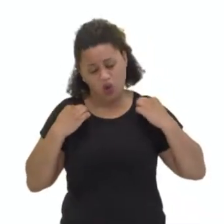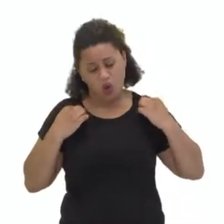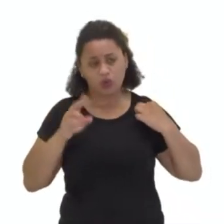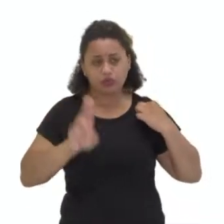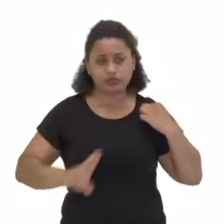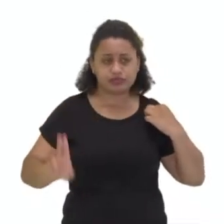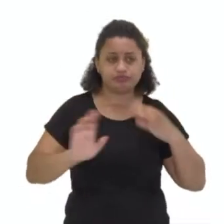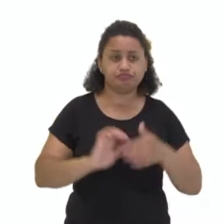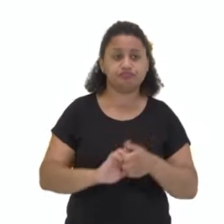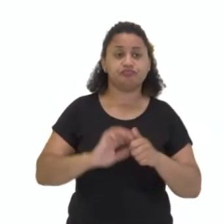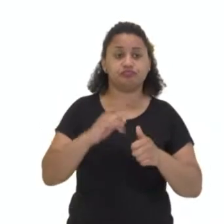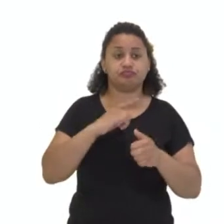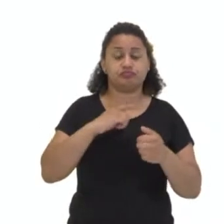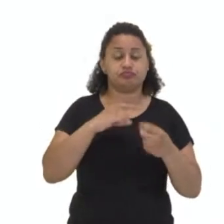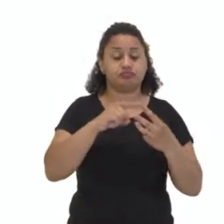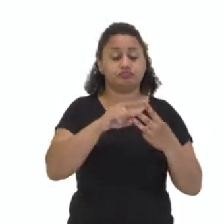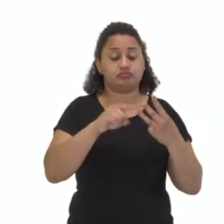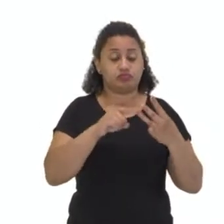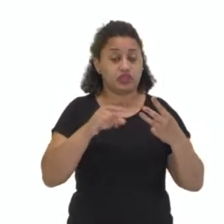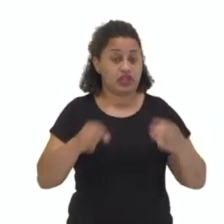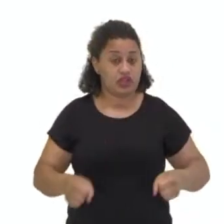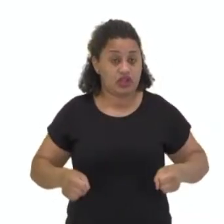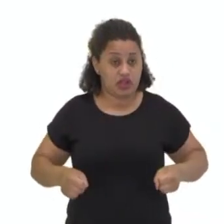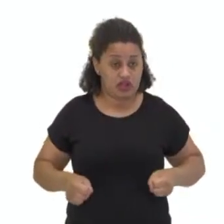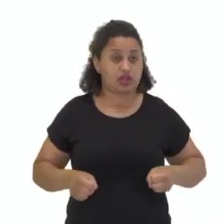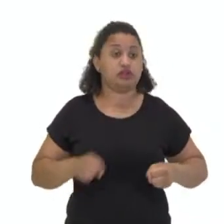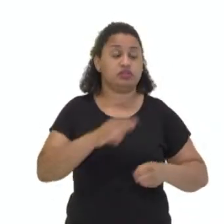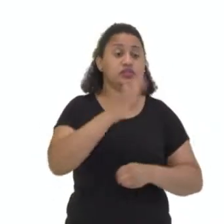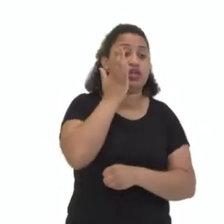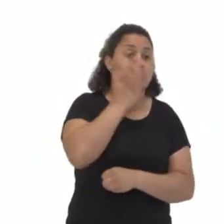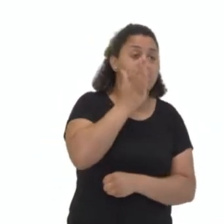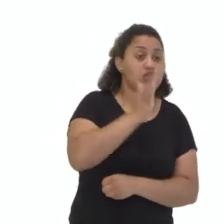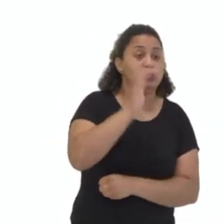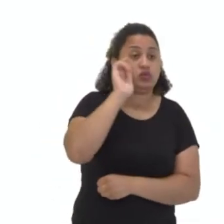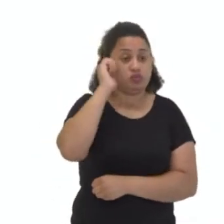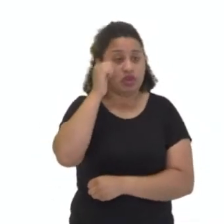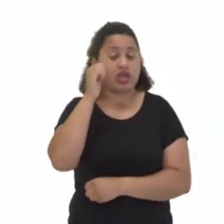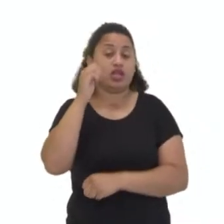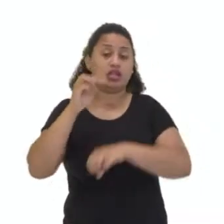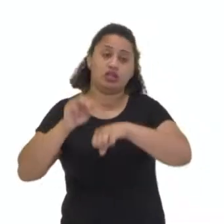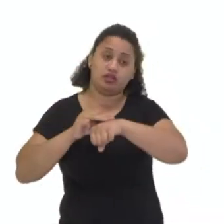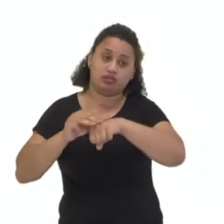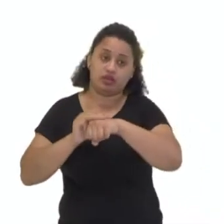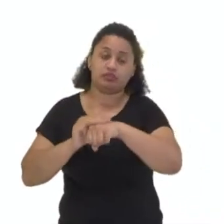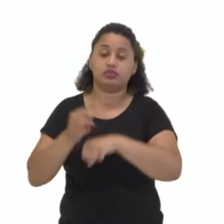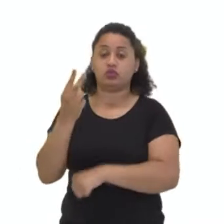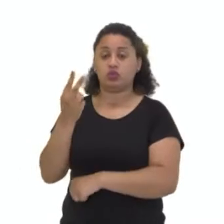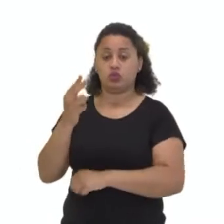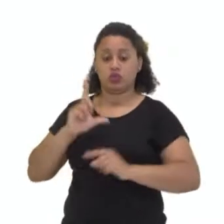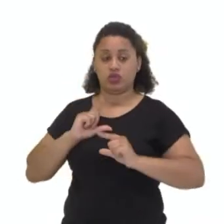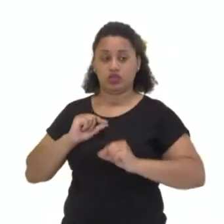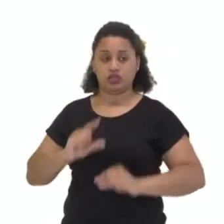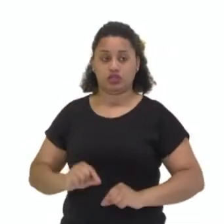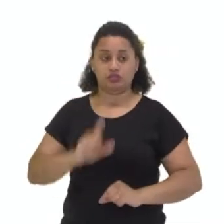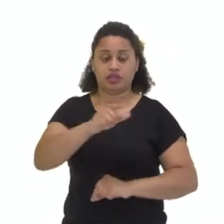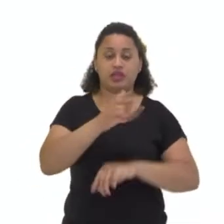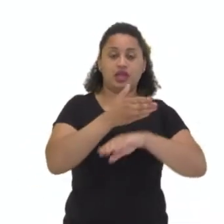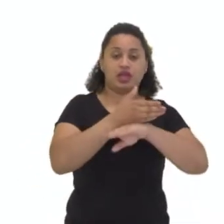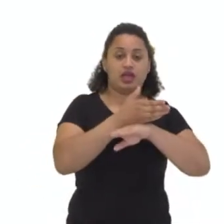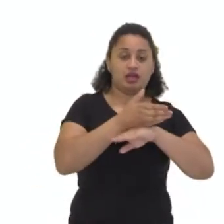à disposição 3 calças, azul, preta e marrom, 2 camisas, a branca